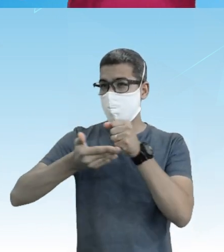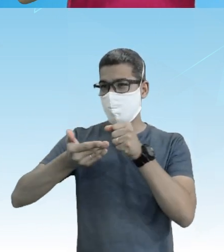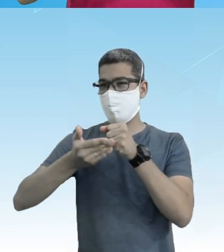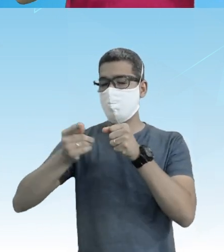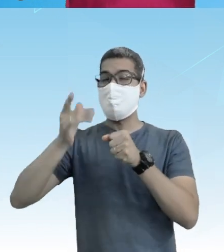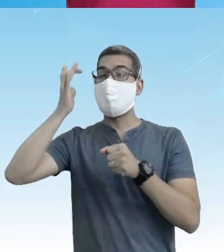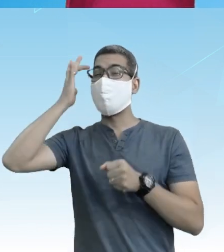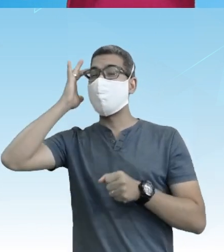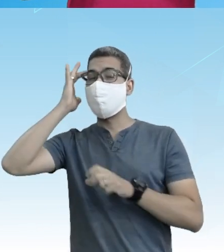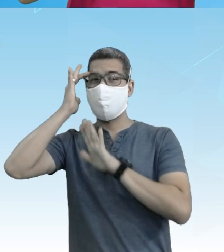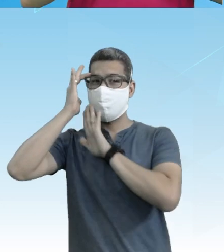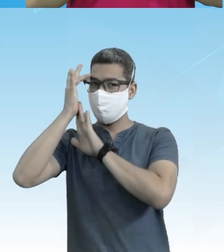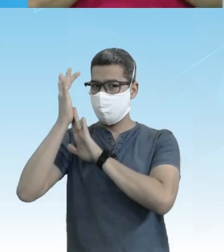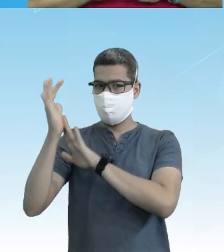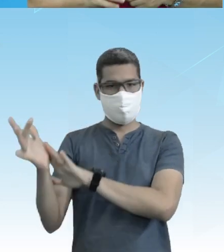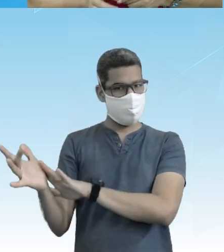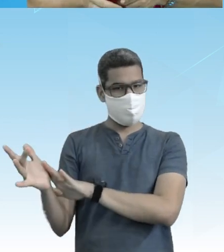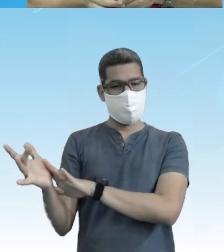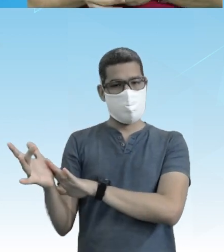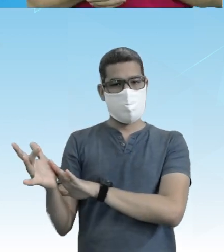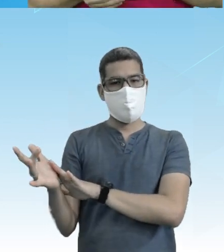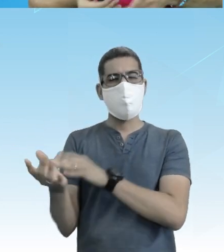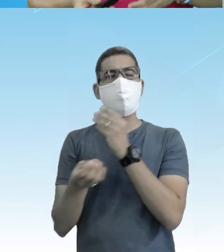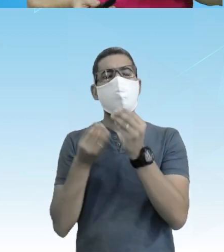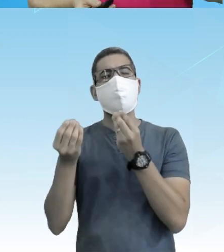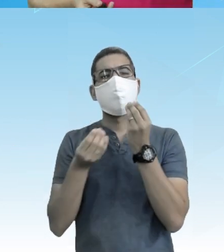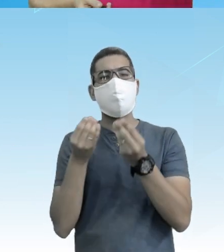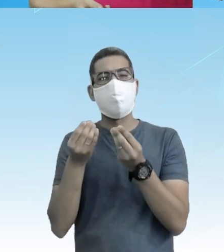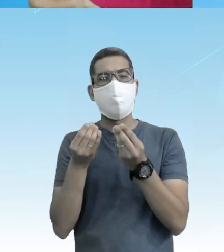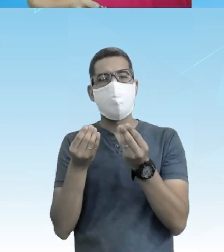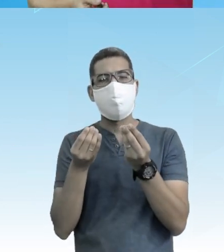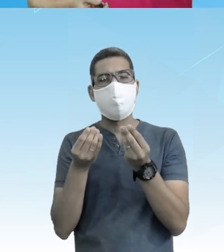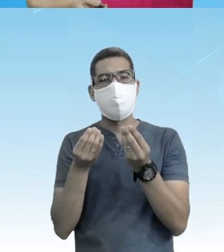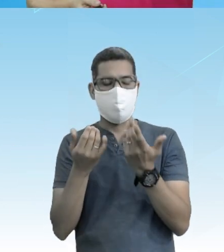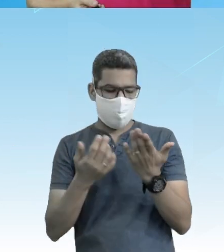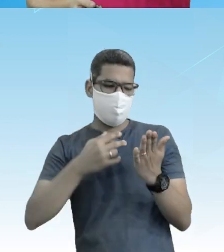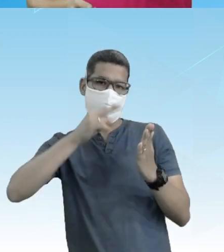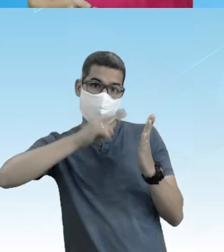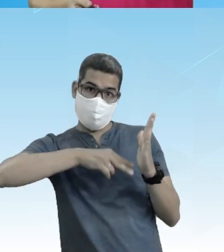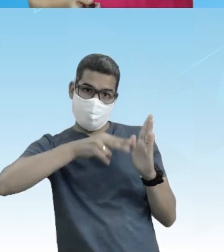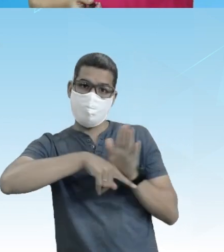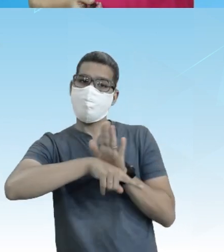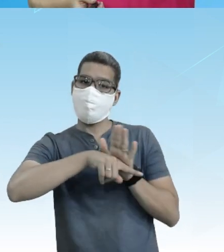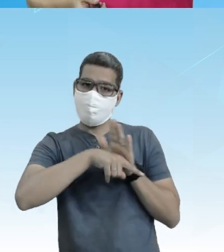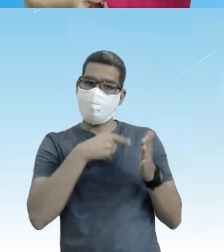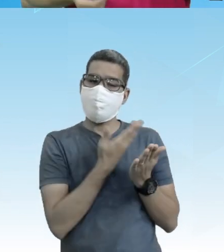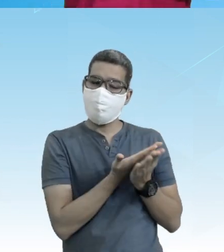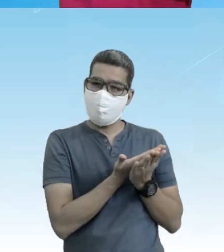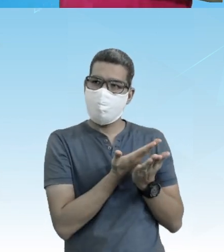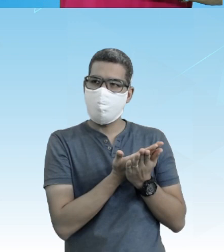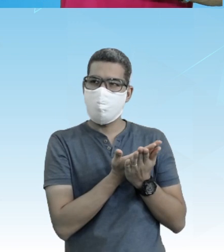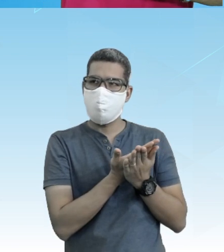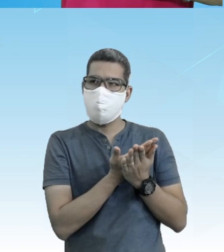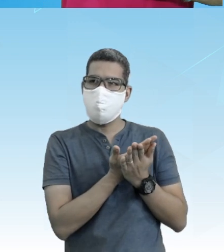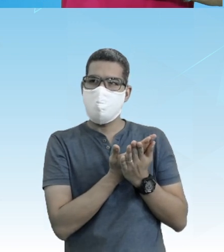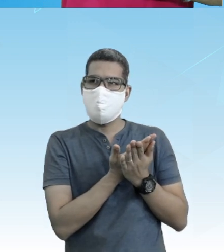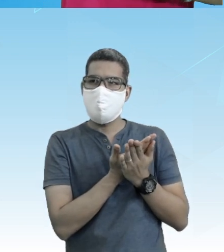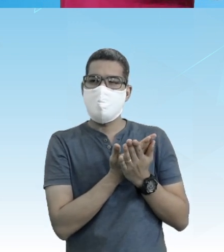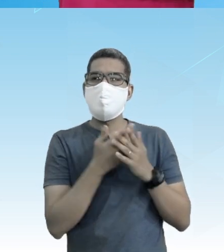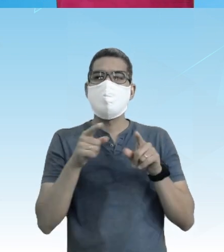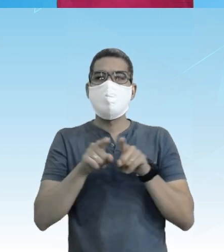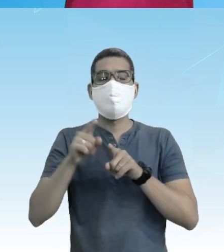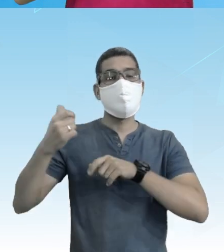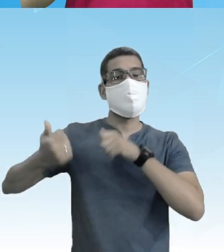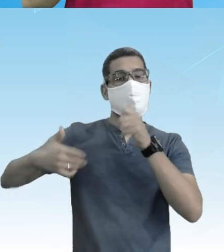desse achismo. Como é que se faz uma boa argumentação? Lendo, pesquisem, vão às fontes. Uma boa